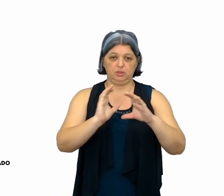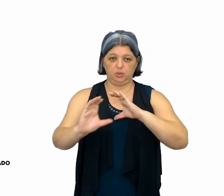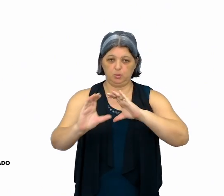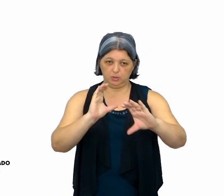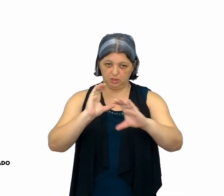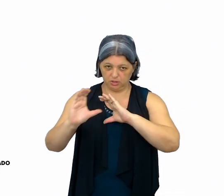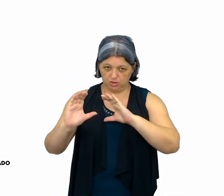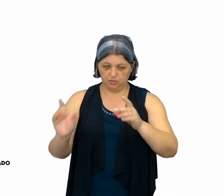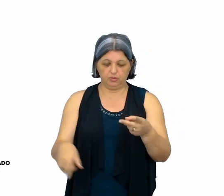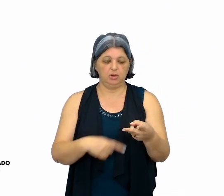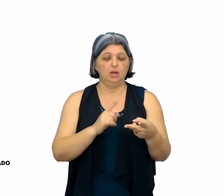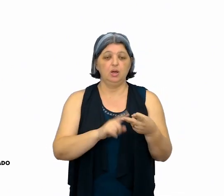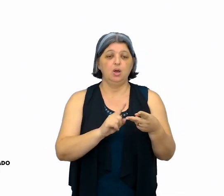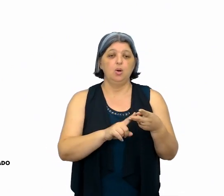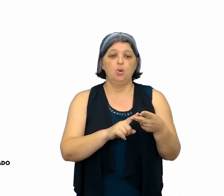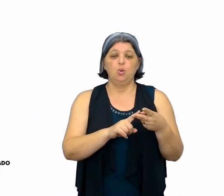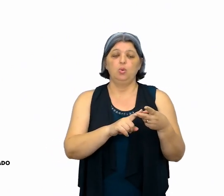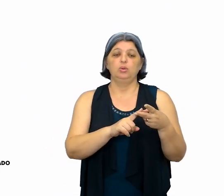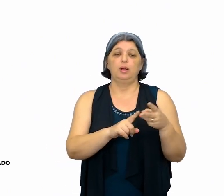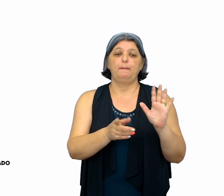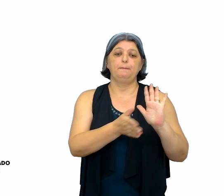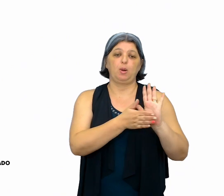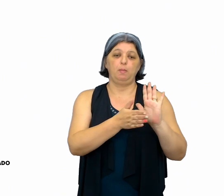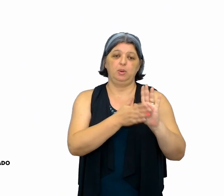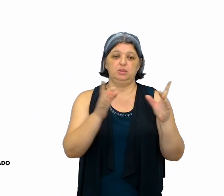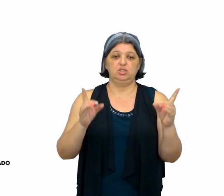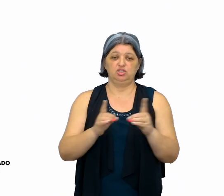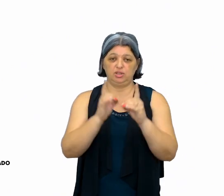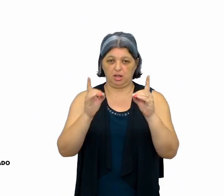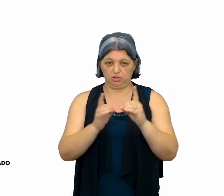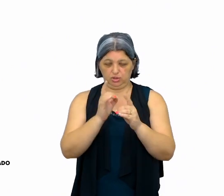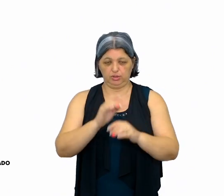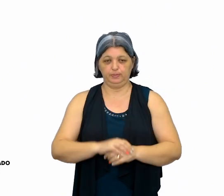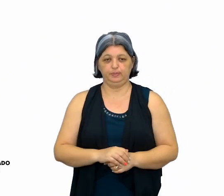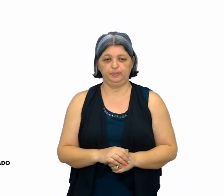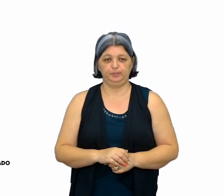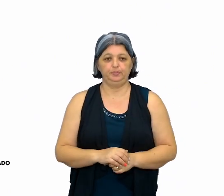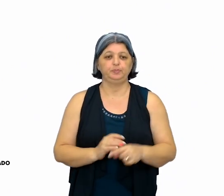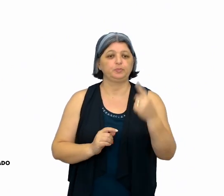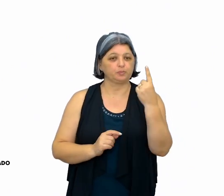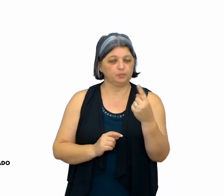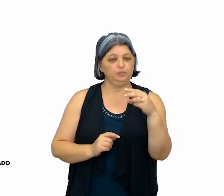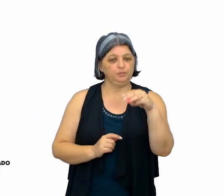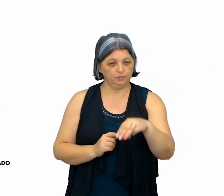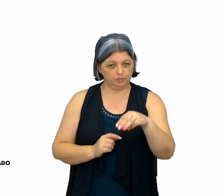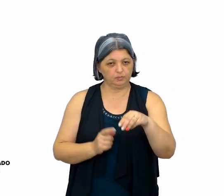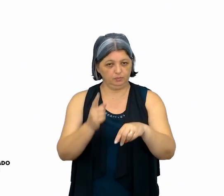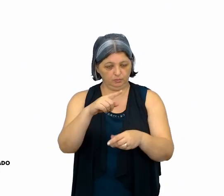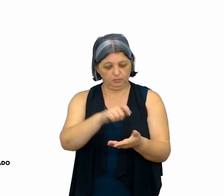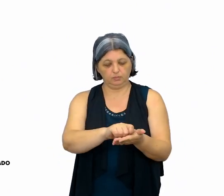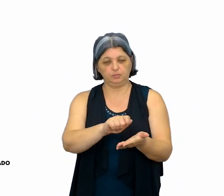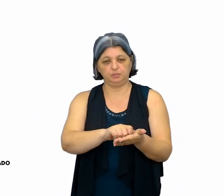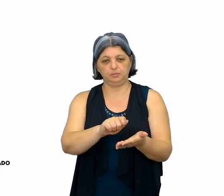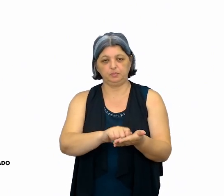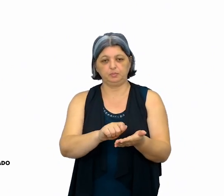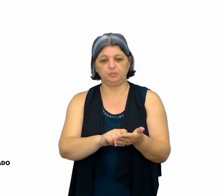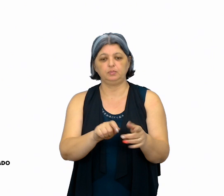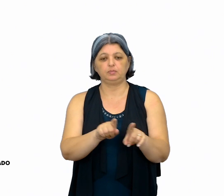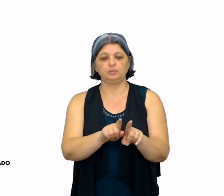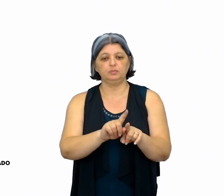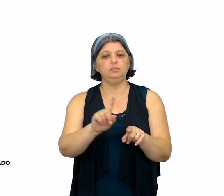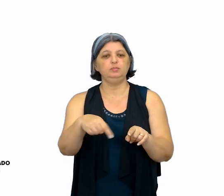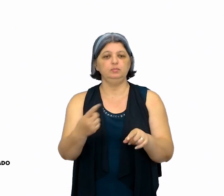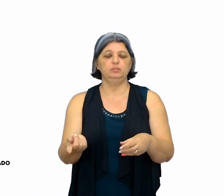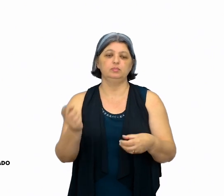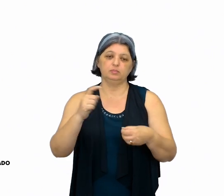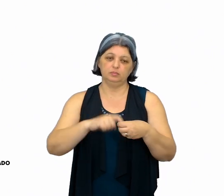e outra é o propósito didático, ok? Vamos lá? Eu destinarei aí 1 minuto para que façam suas anotações e daí